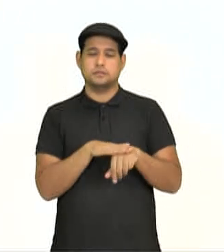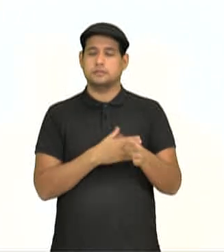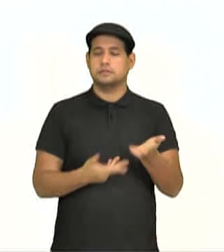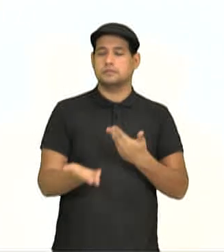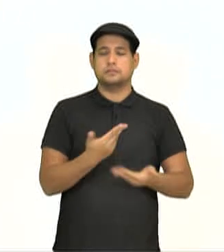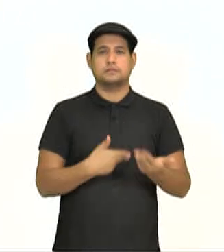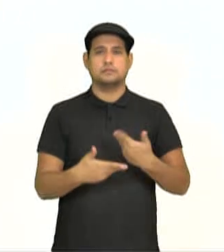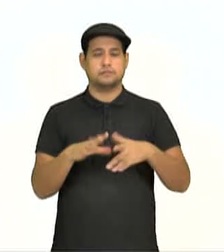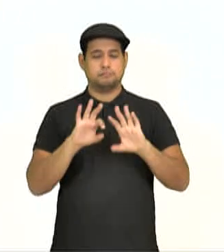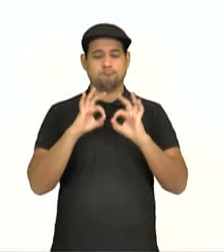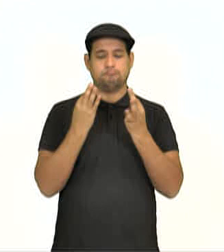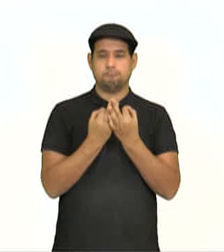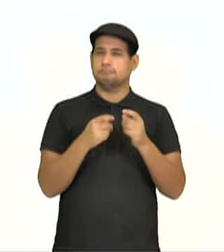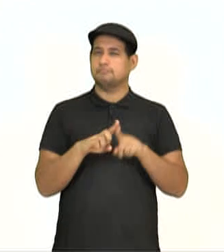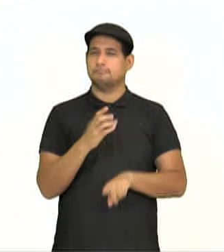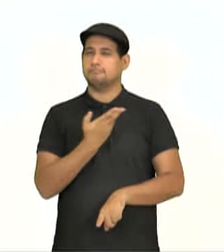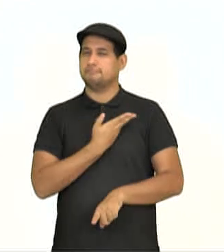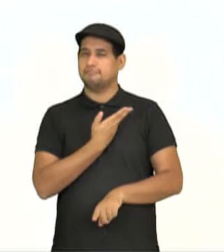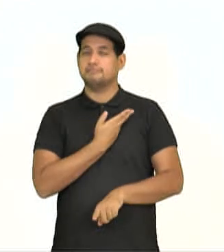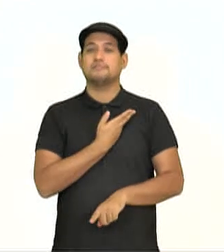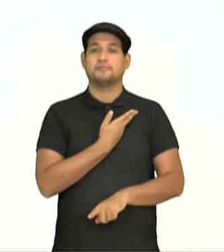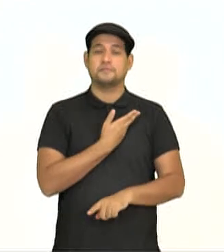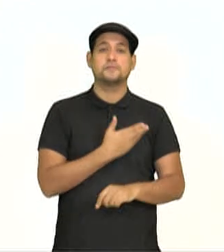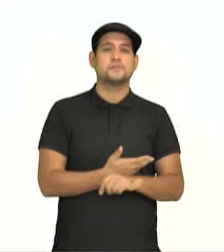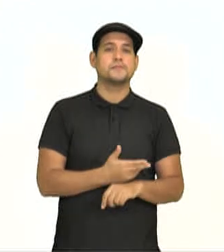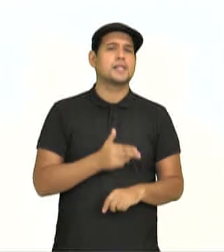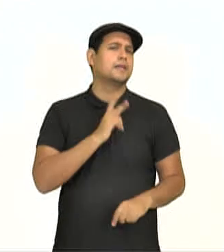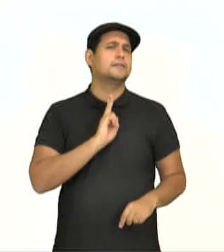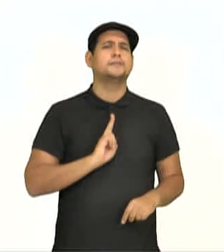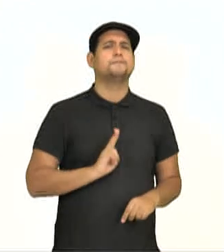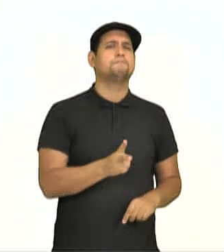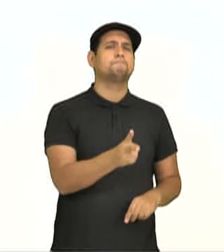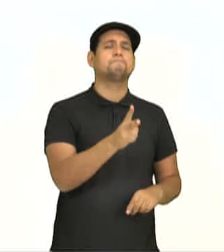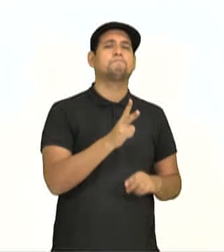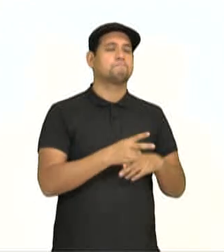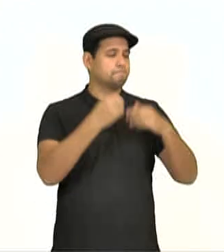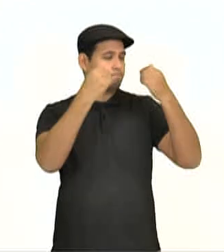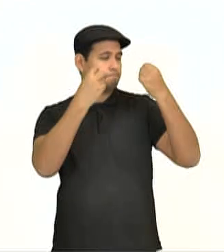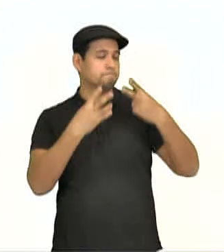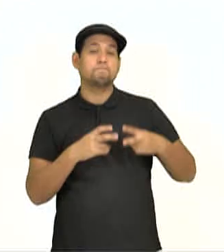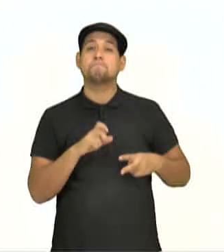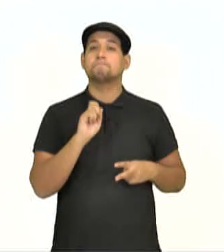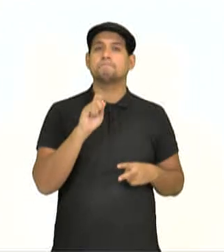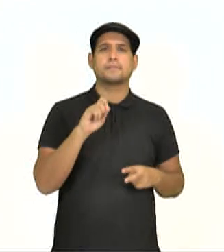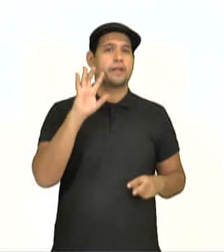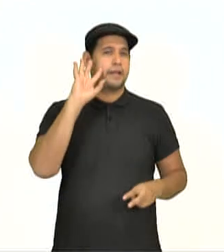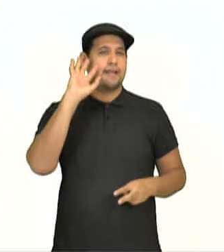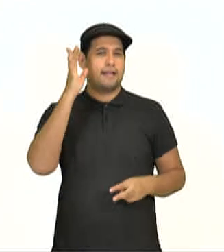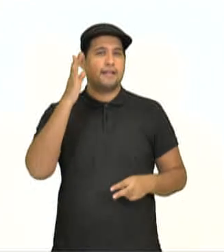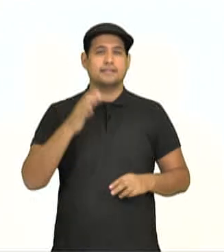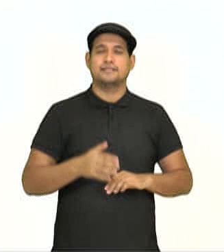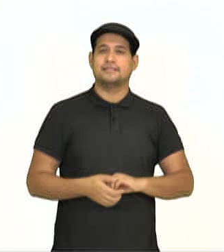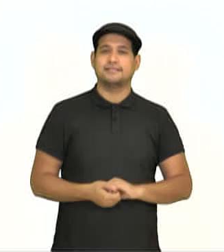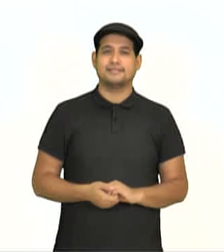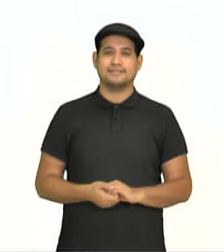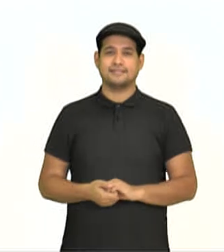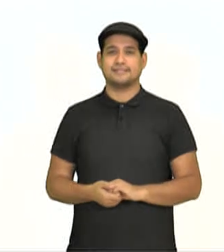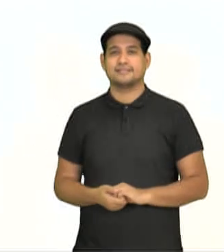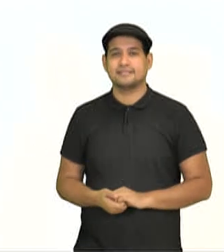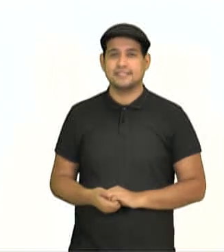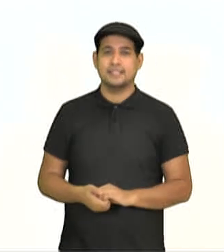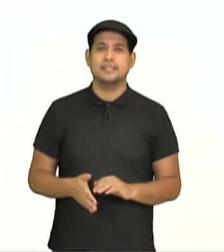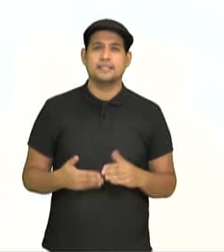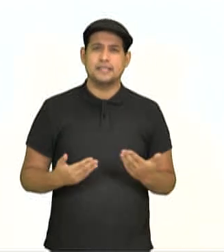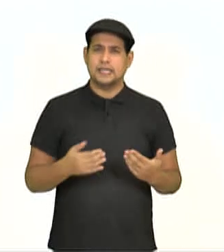conversa, familiares, amigos, ele sempre conta acontecimentos, não é mesmo?